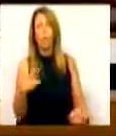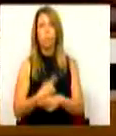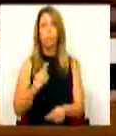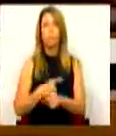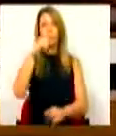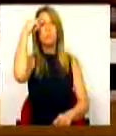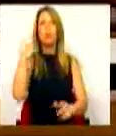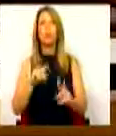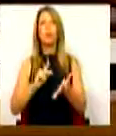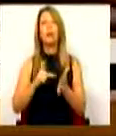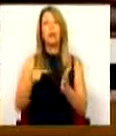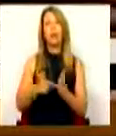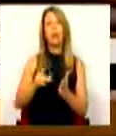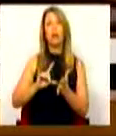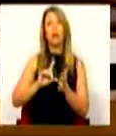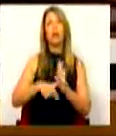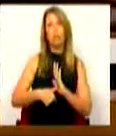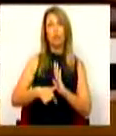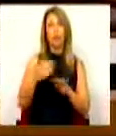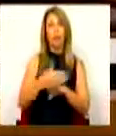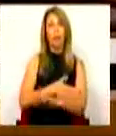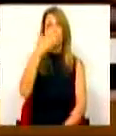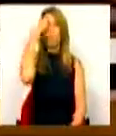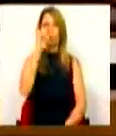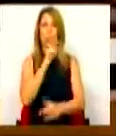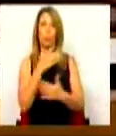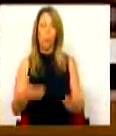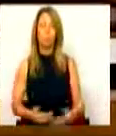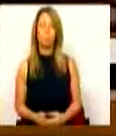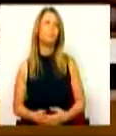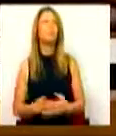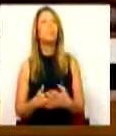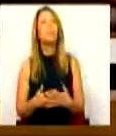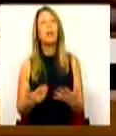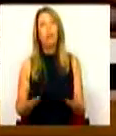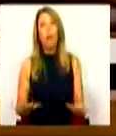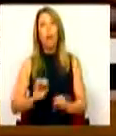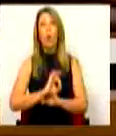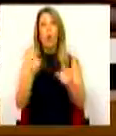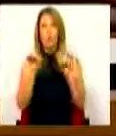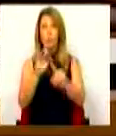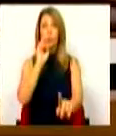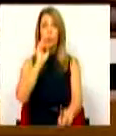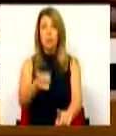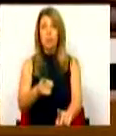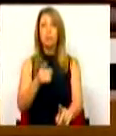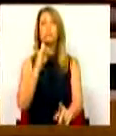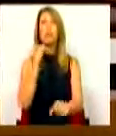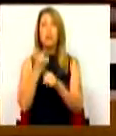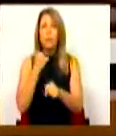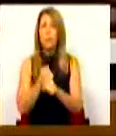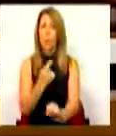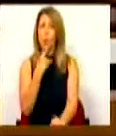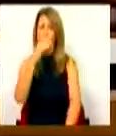dificuldades técnicas que os projetos não previram. É óbvio que tudo isto implica trabalhar bastante para afinar bastante mais